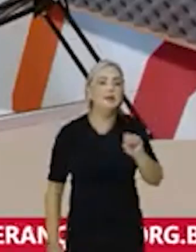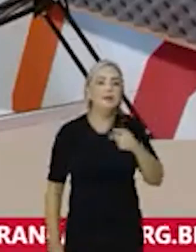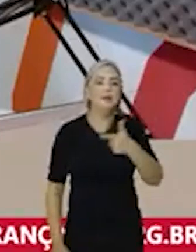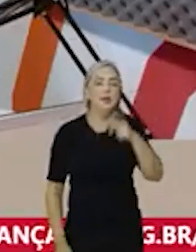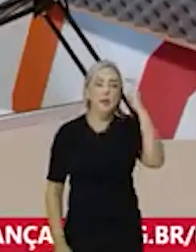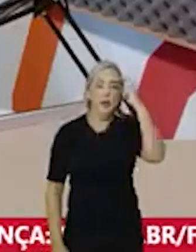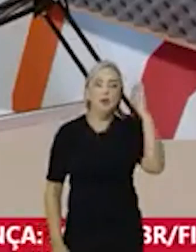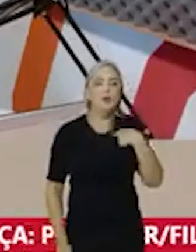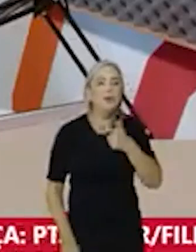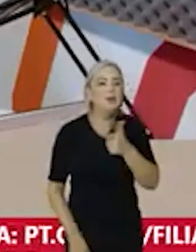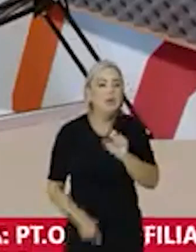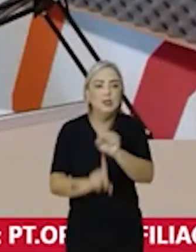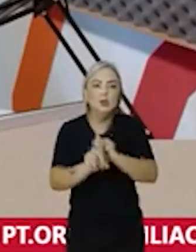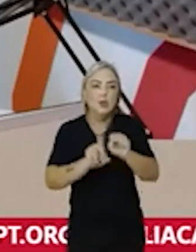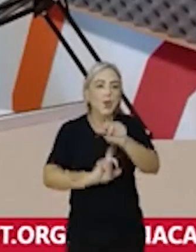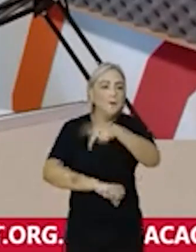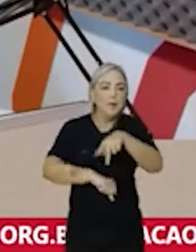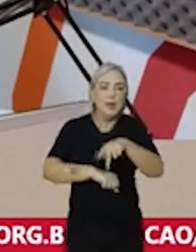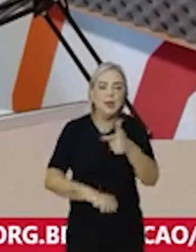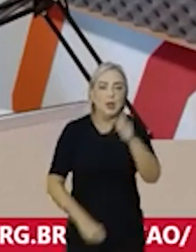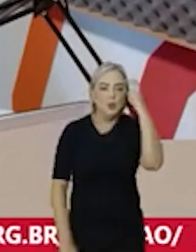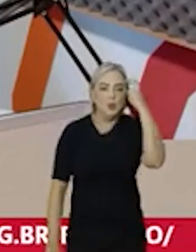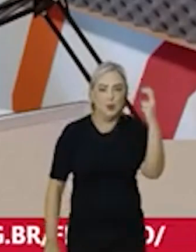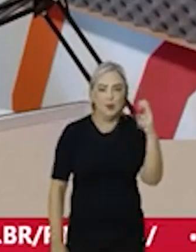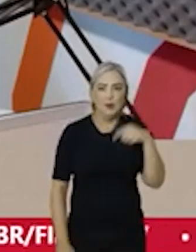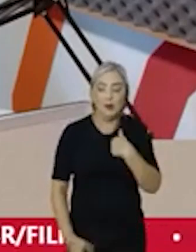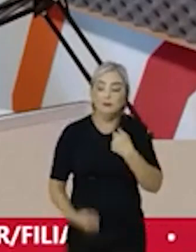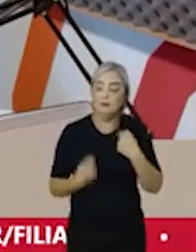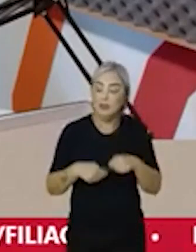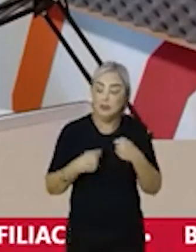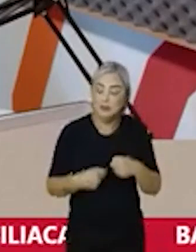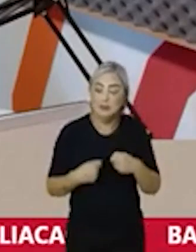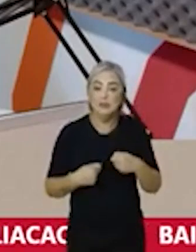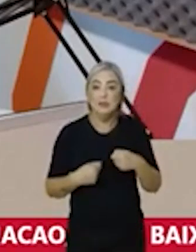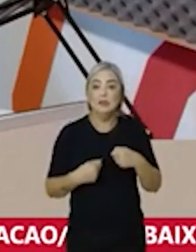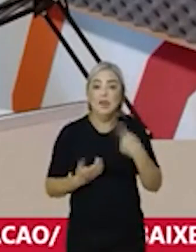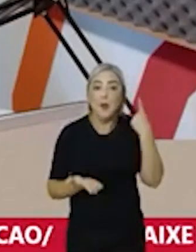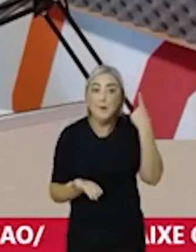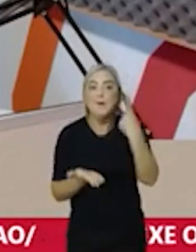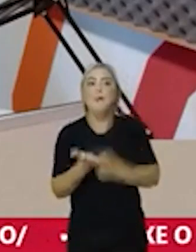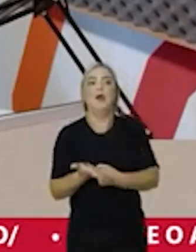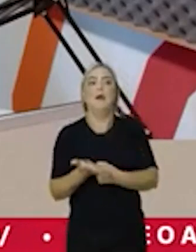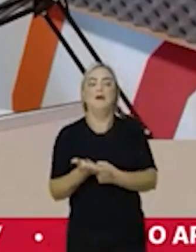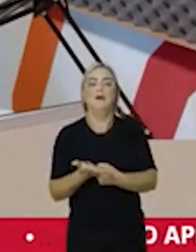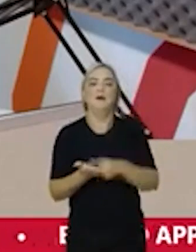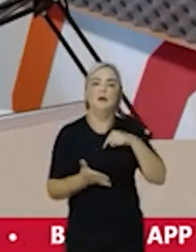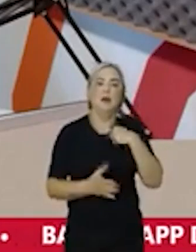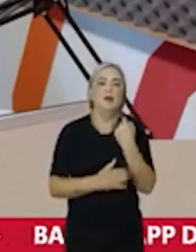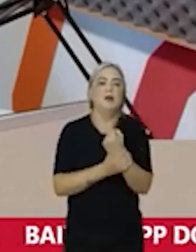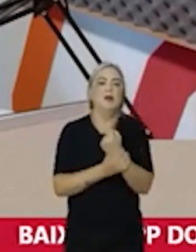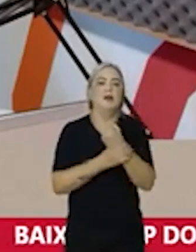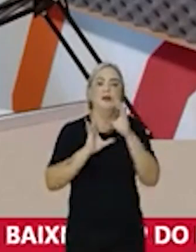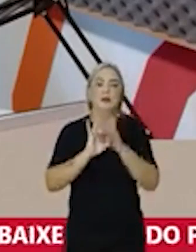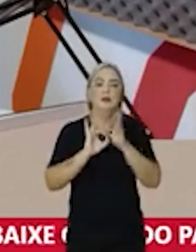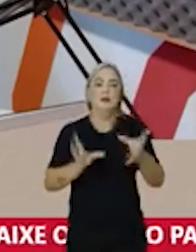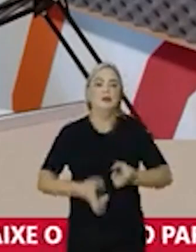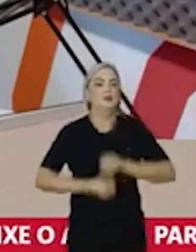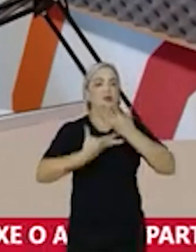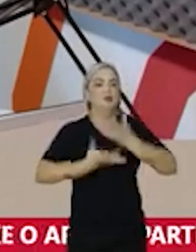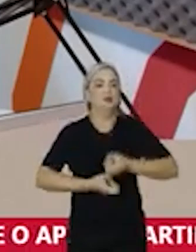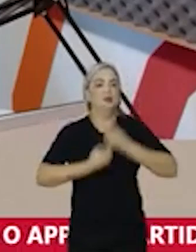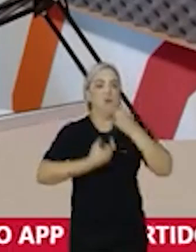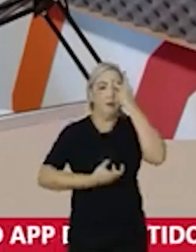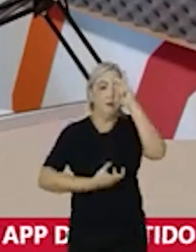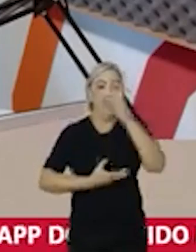não há sociedade, não há país sem cultura. Então é preciso restabelecer um pacto onde a gente garanta liberdade de expressão